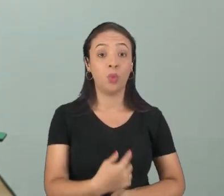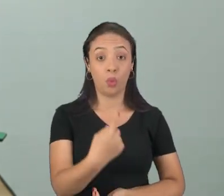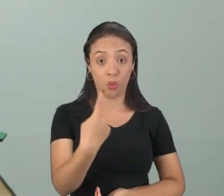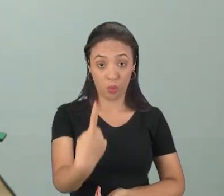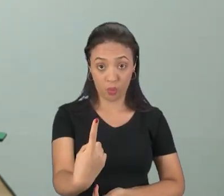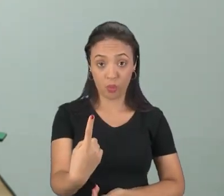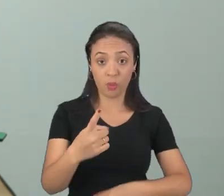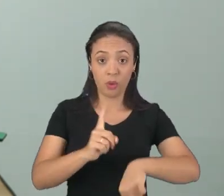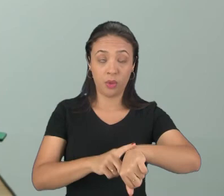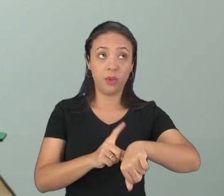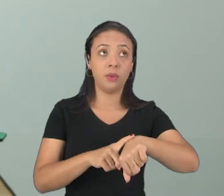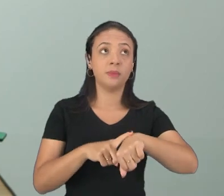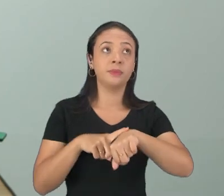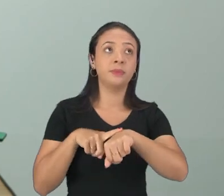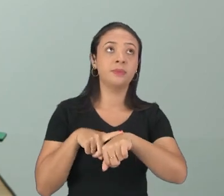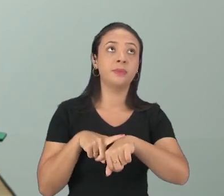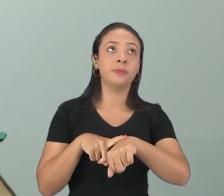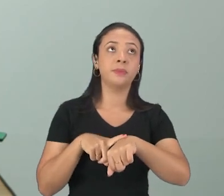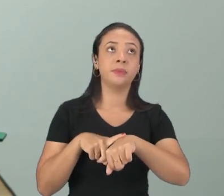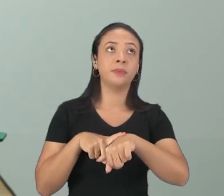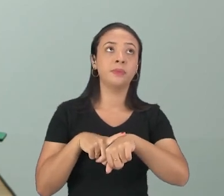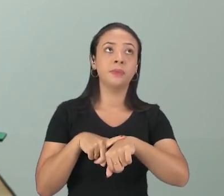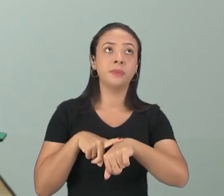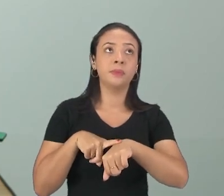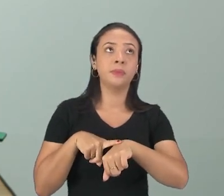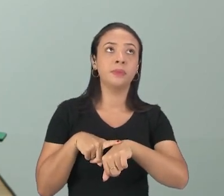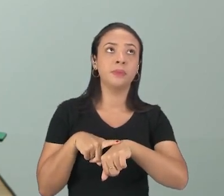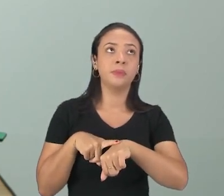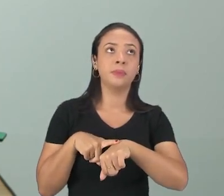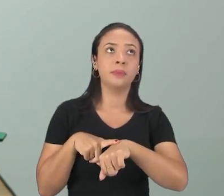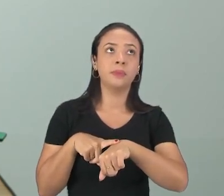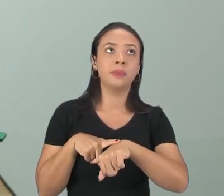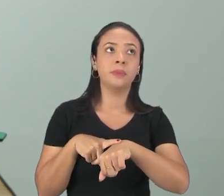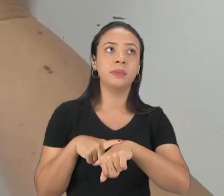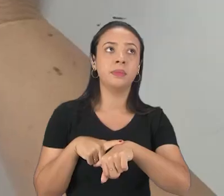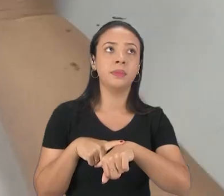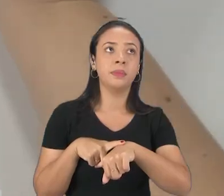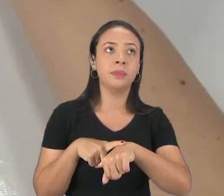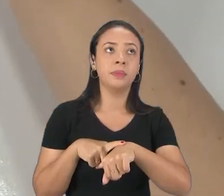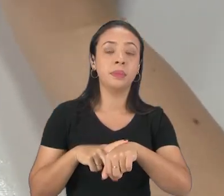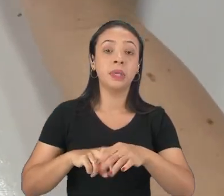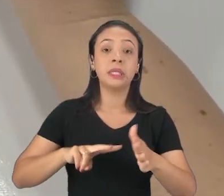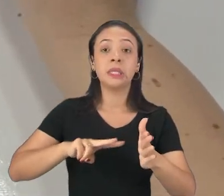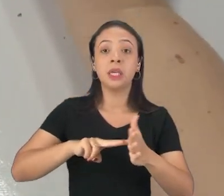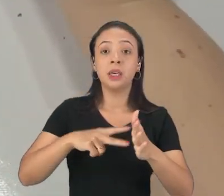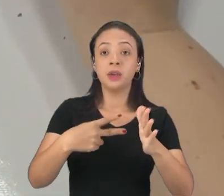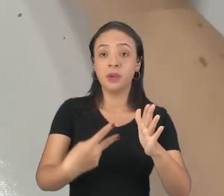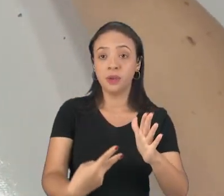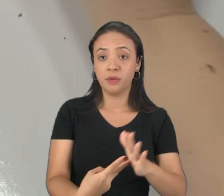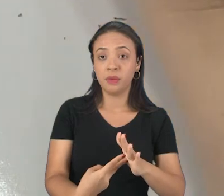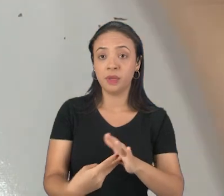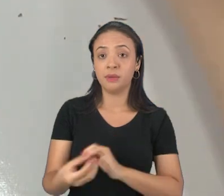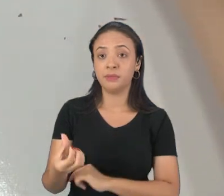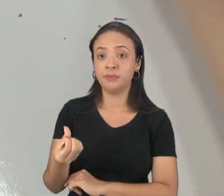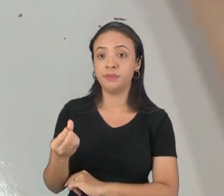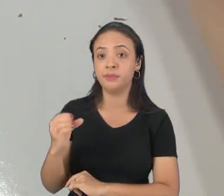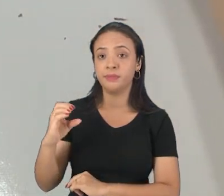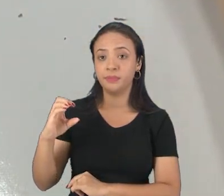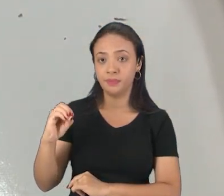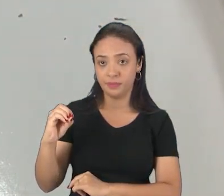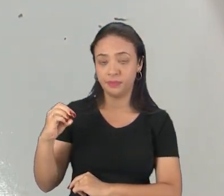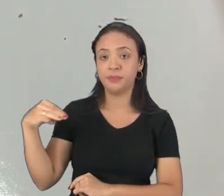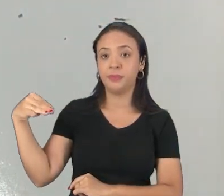hora, né? Uma hora é igual a 60